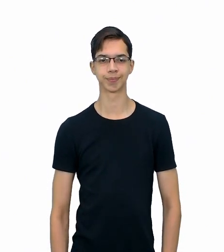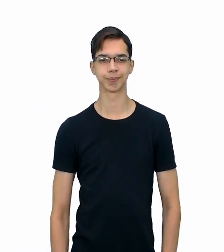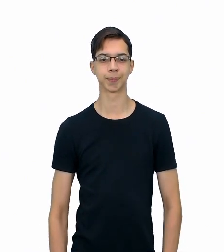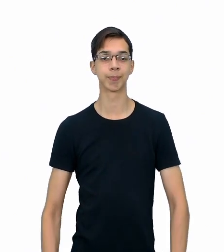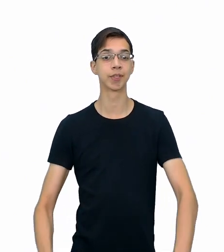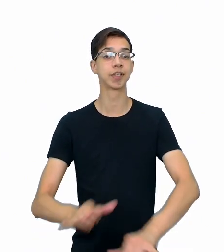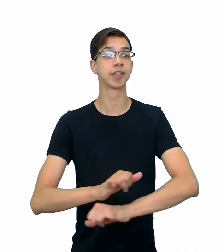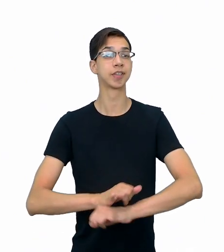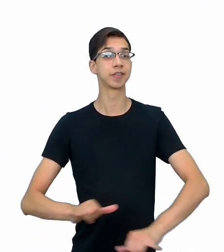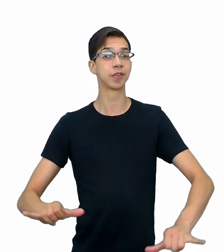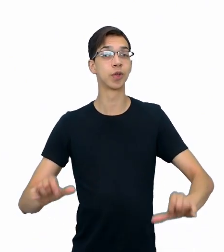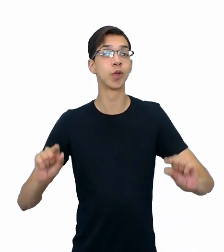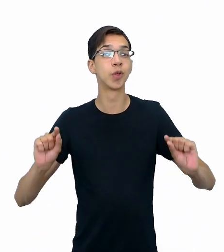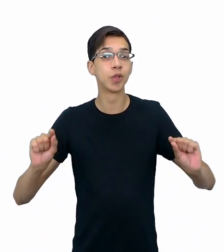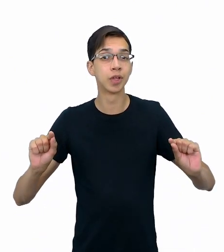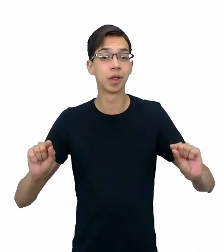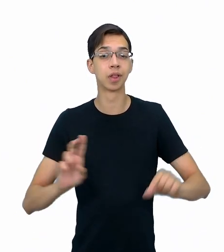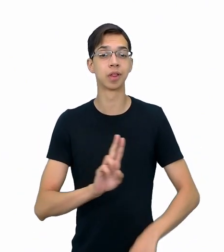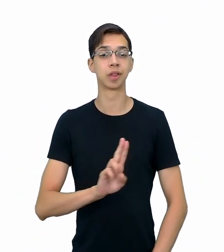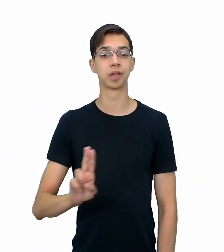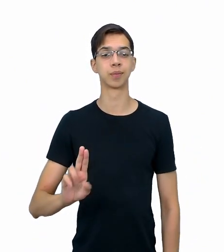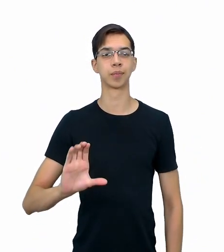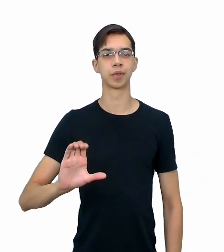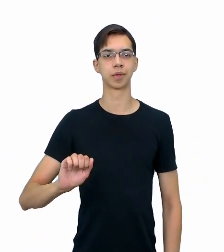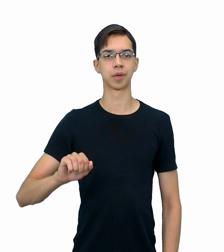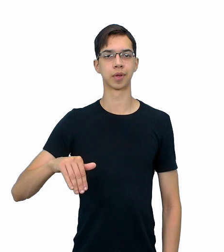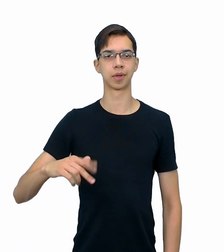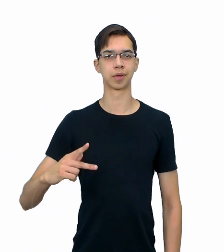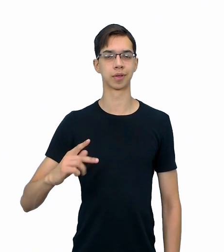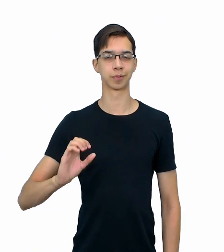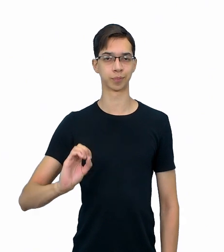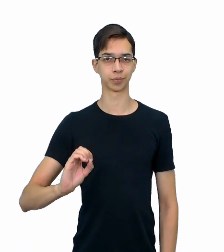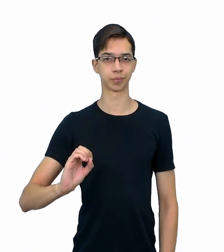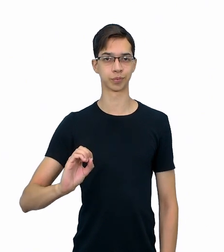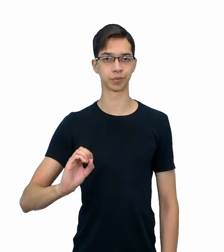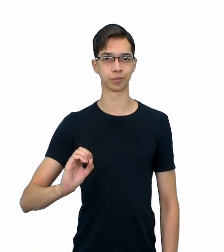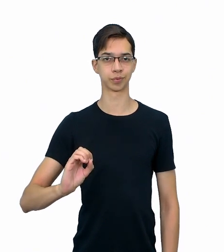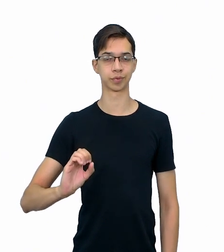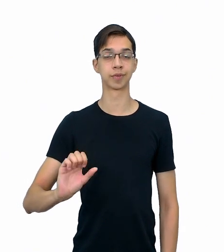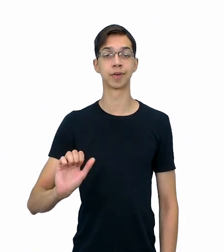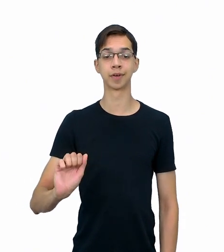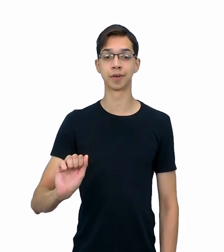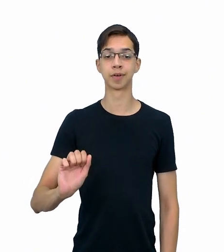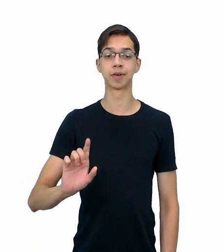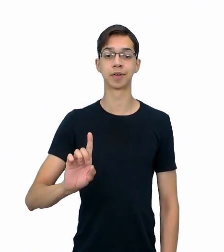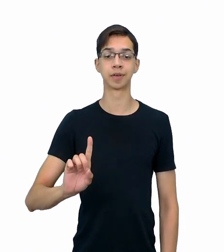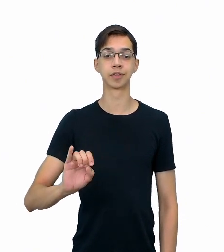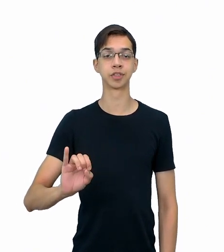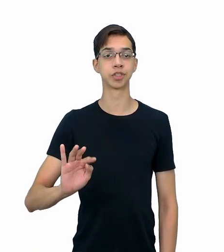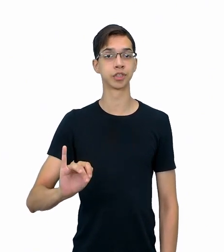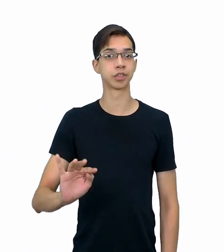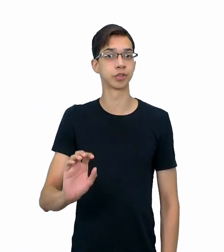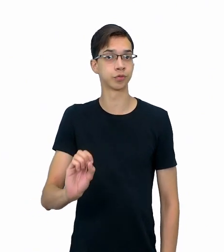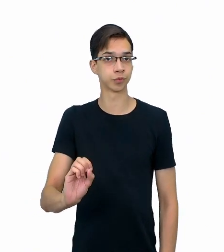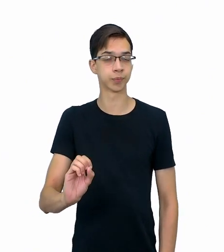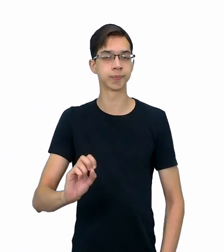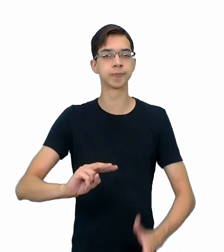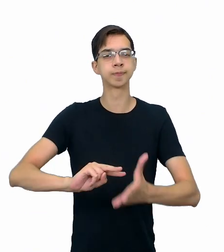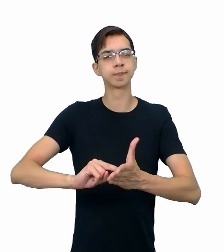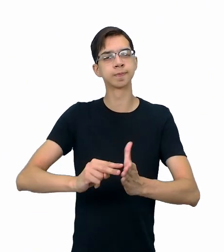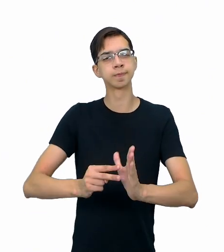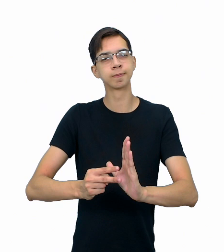ali explorando o campo conceitual e alguns dos seus significados, né, envolvendo